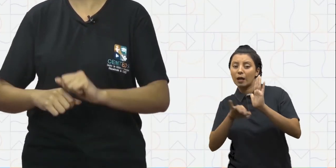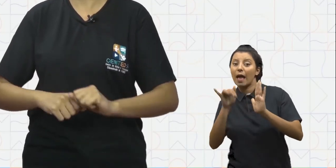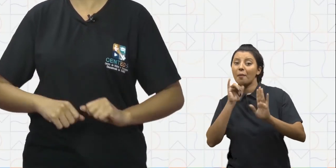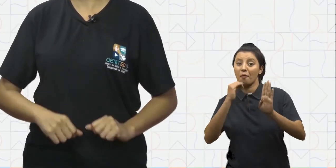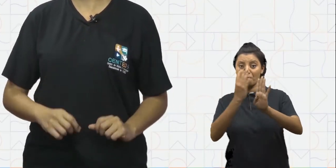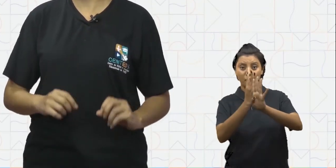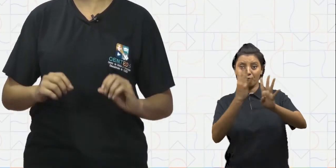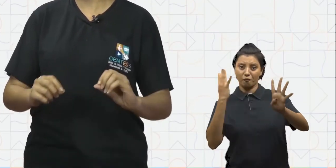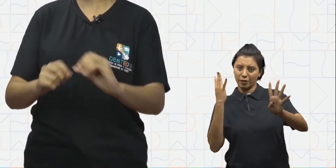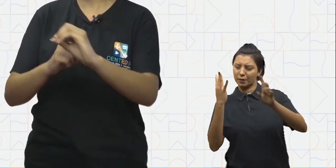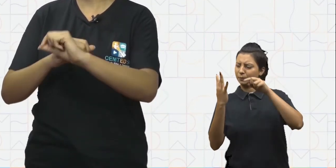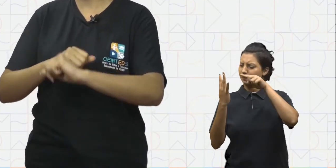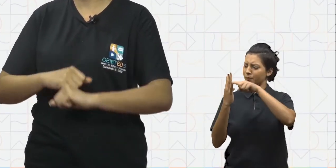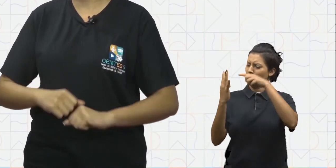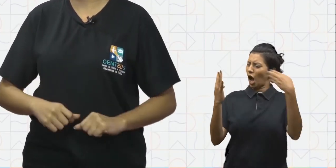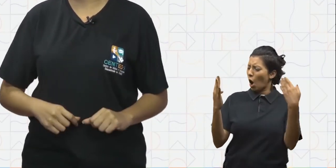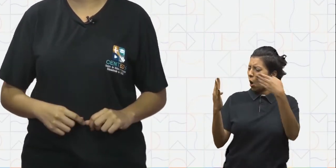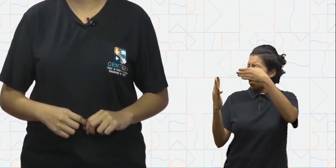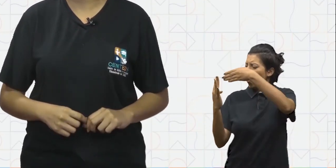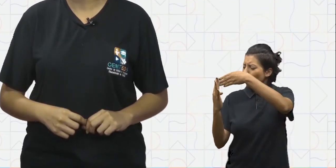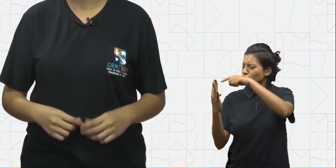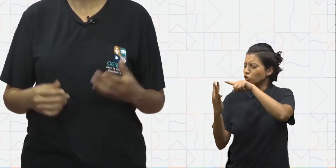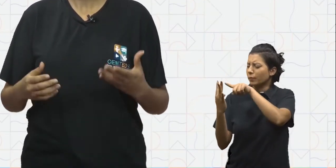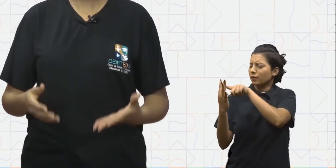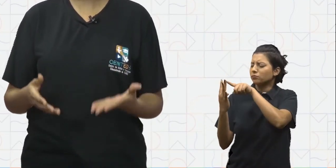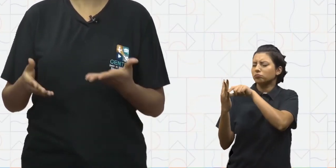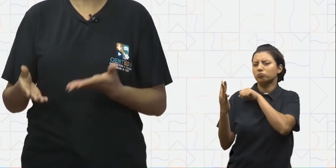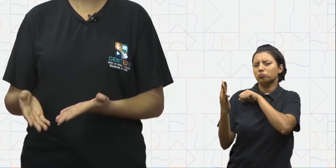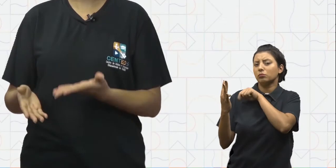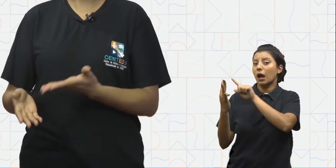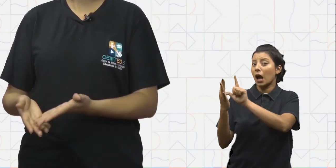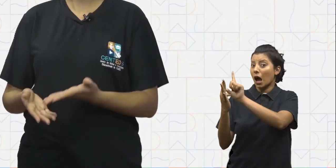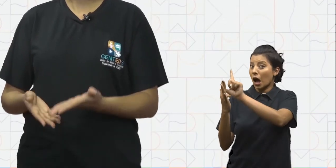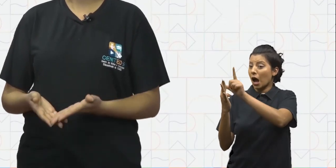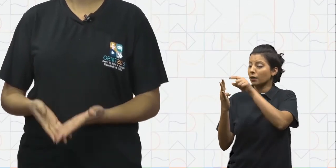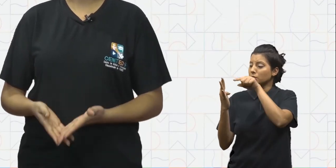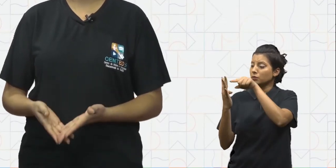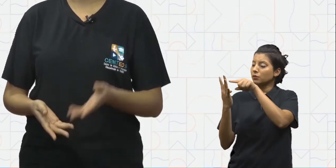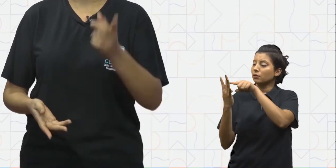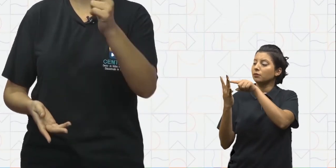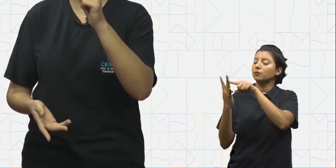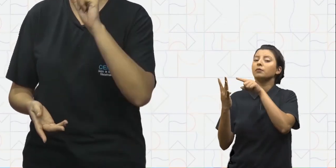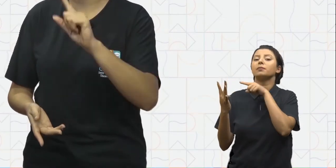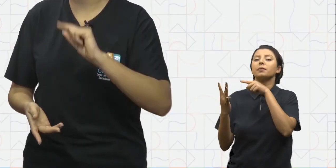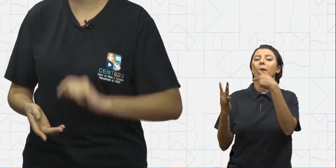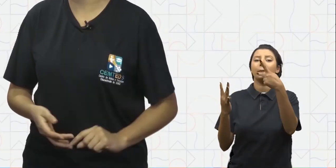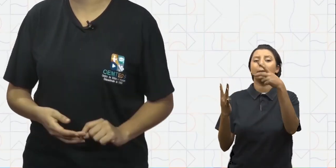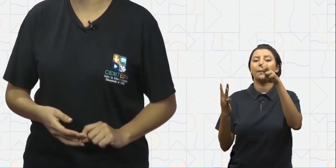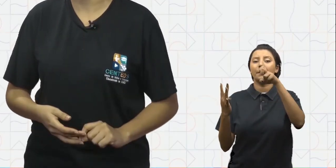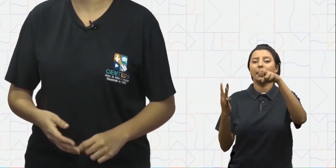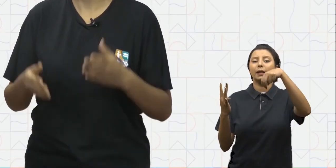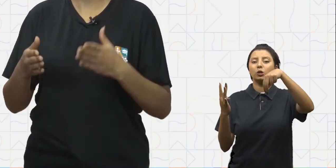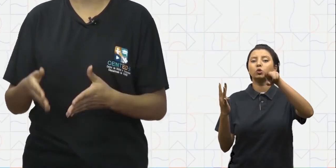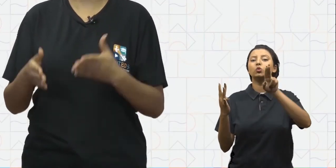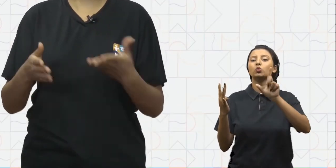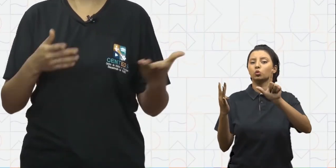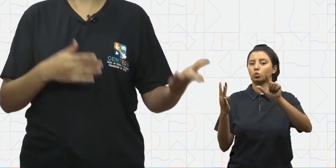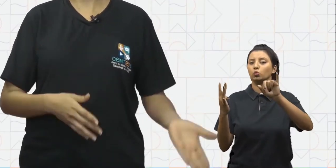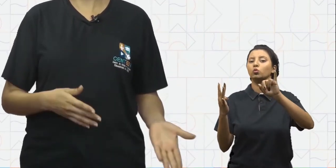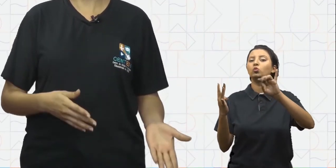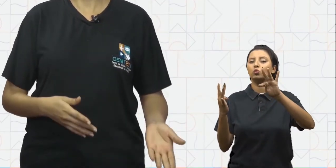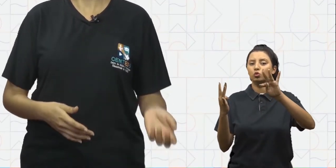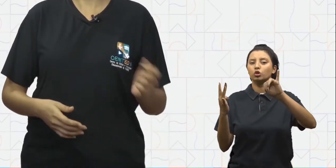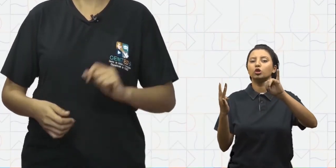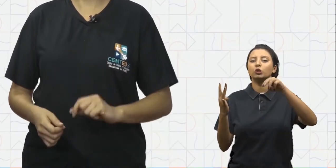e verificamos a última pessoa que está nela. Antes da última pessoa da fila, teremos a penúltima, e antes